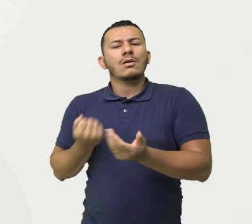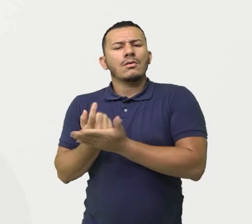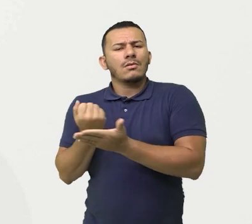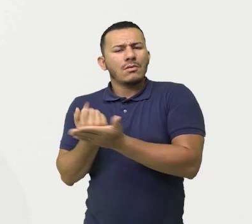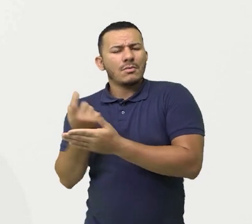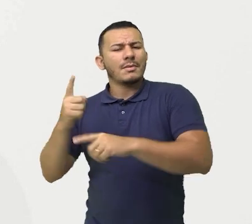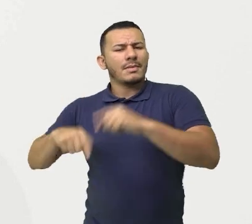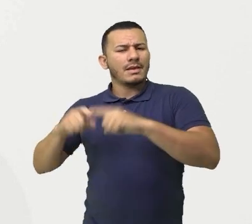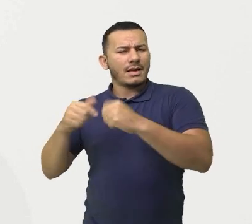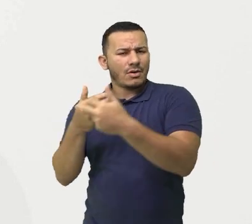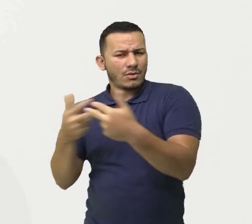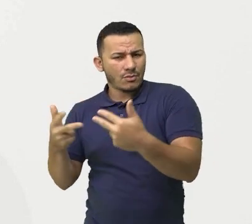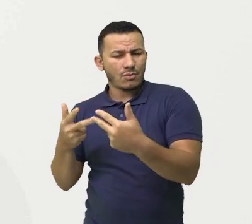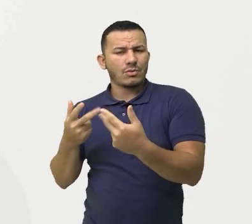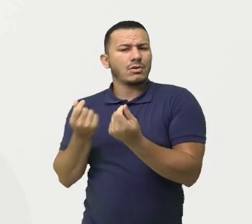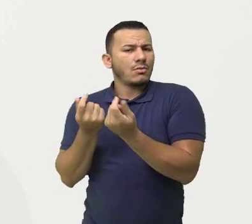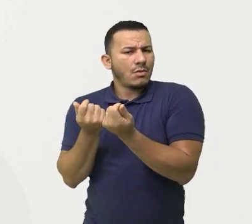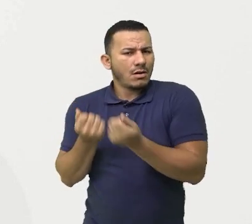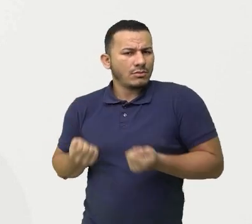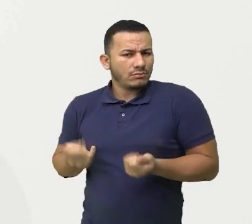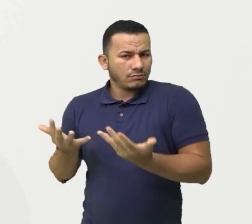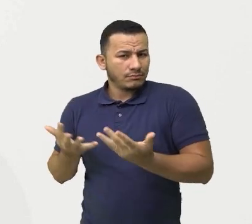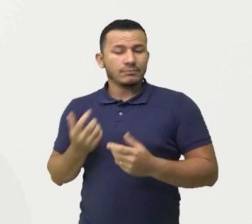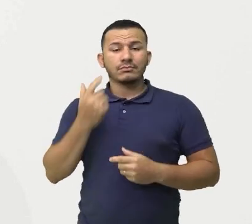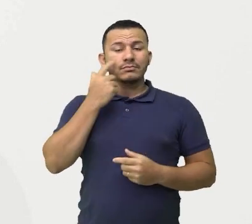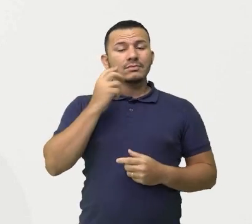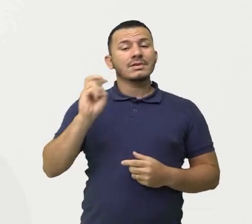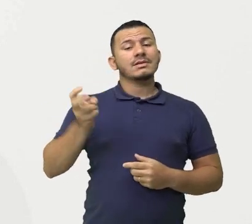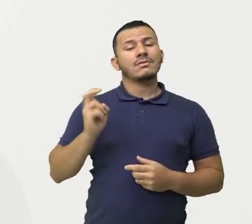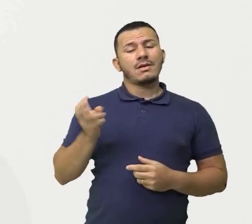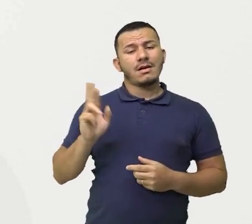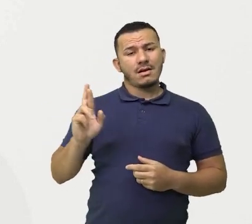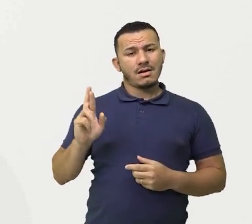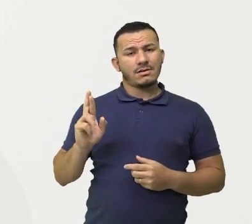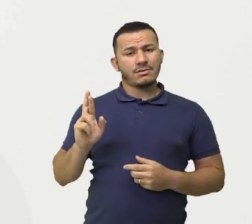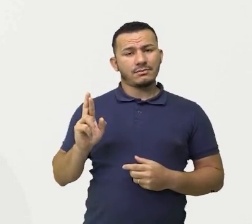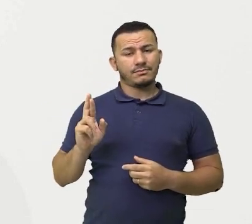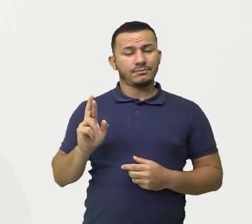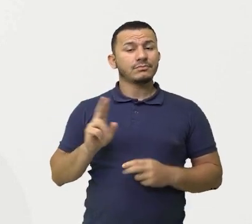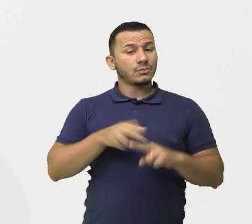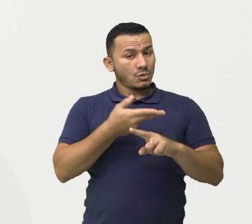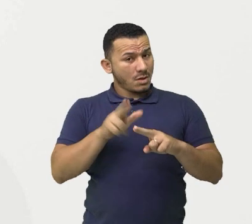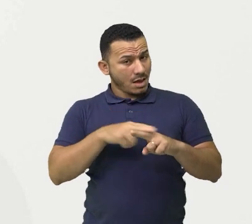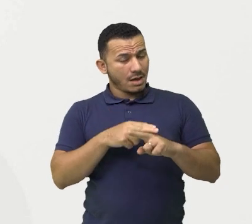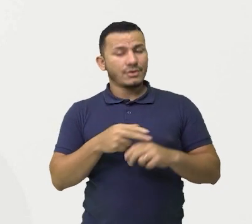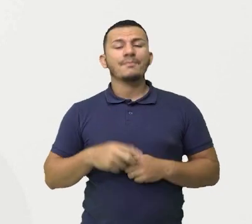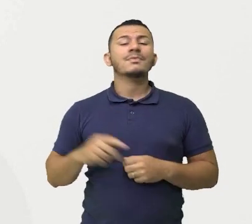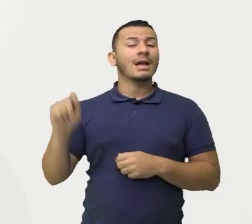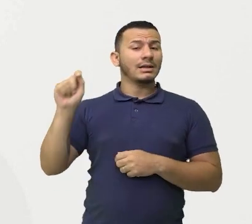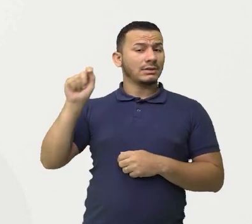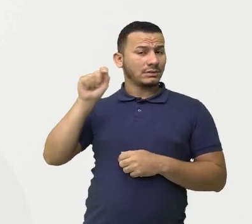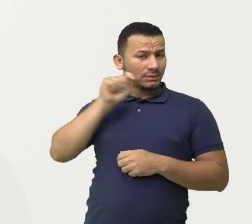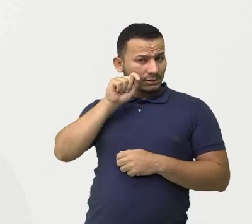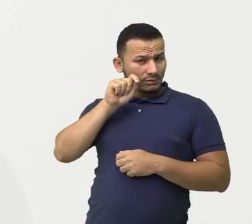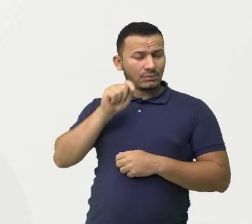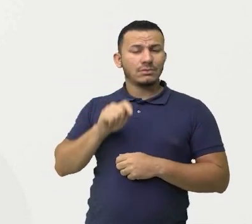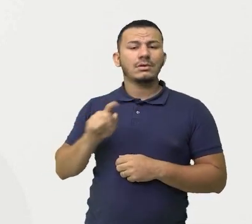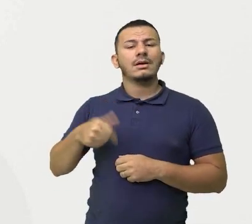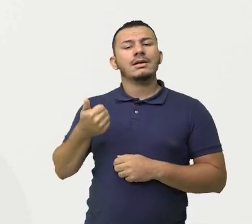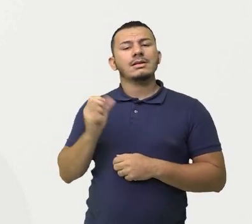para fabricar o bolo de chocolate, ó, ele gasta R$5. Para fabricar um bolo de cenoura, ele